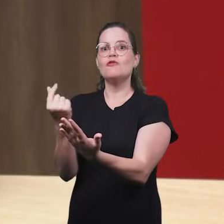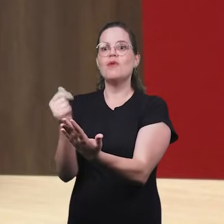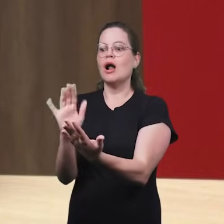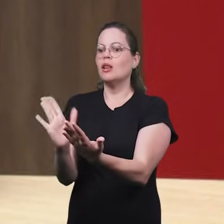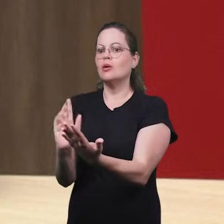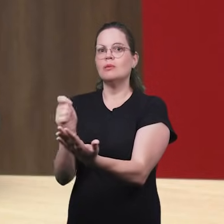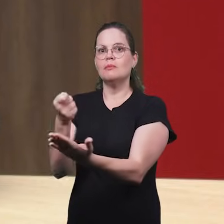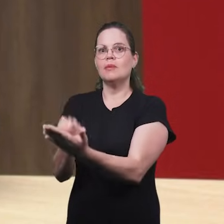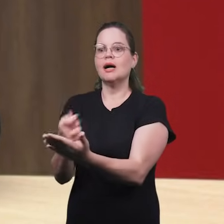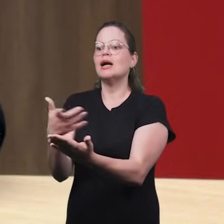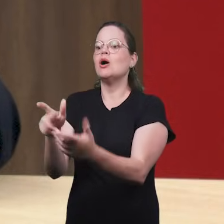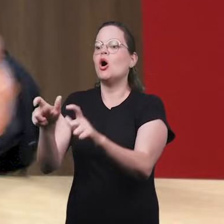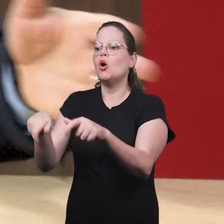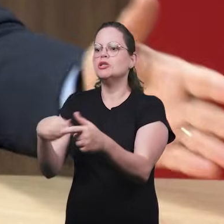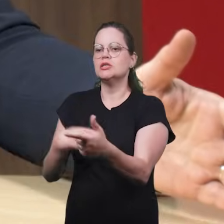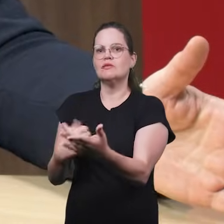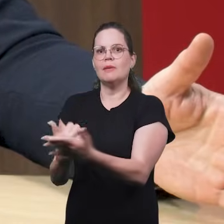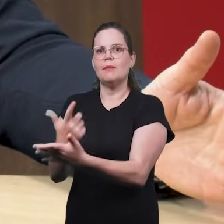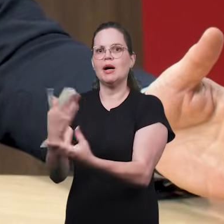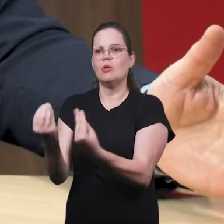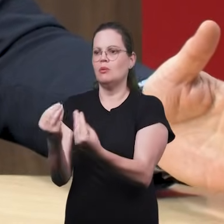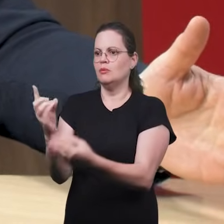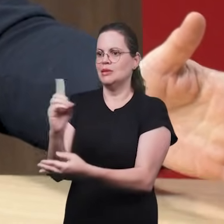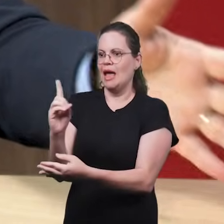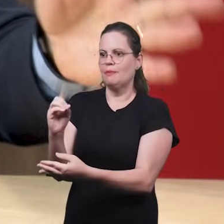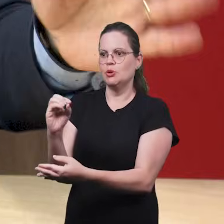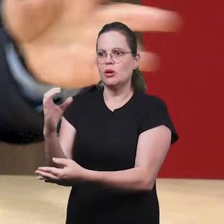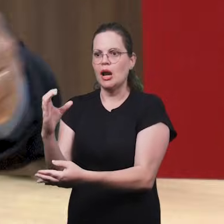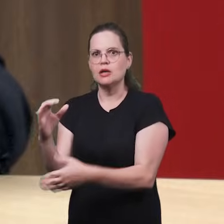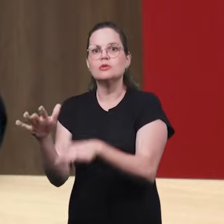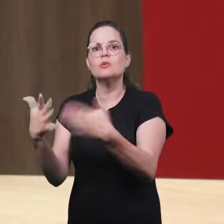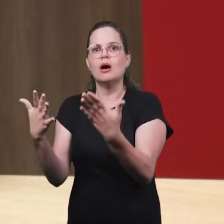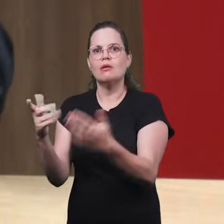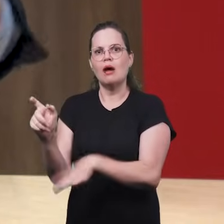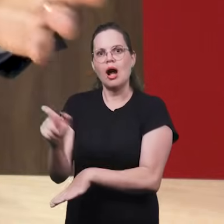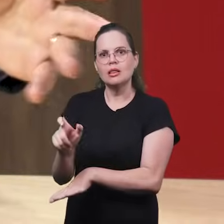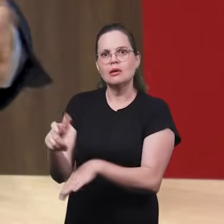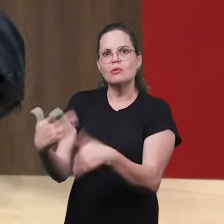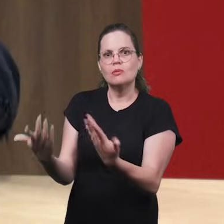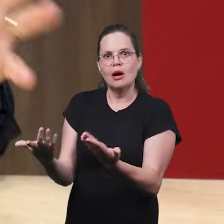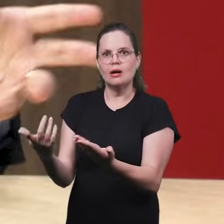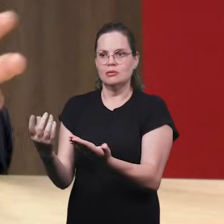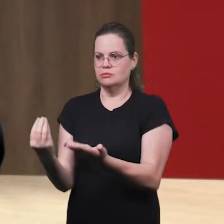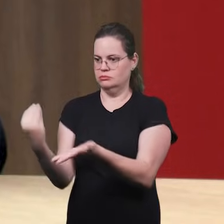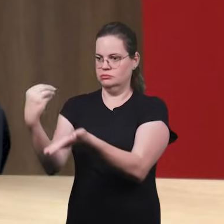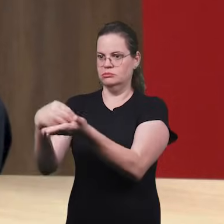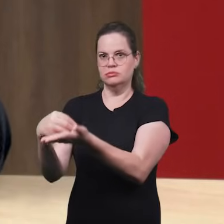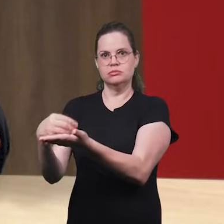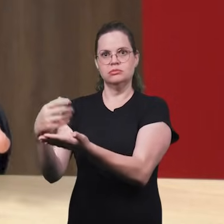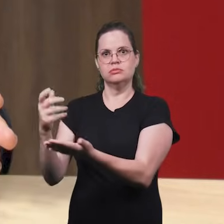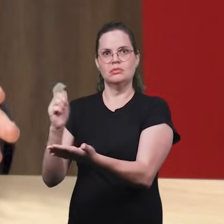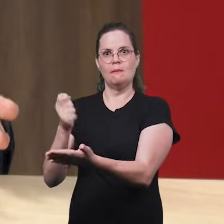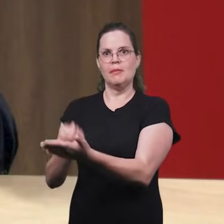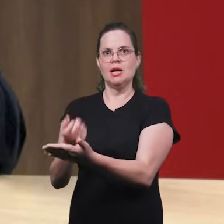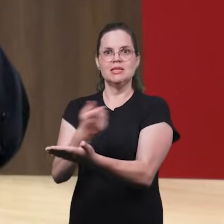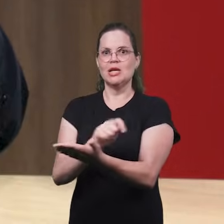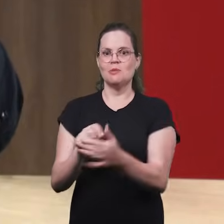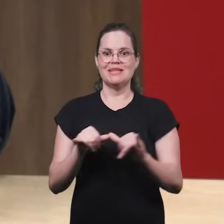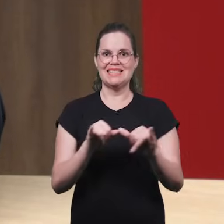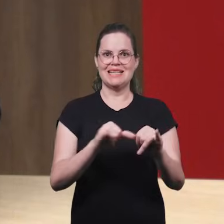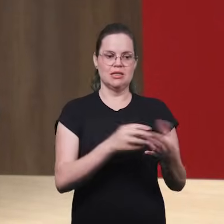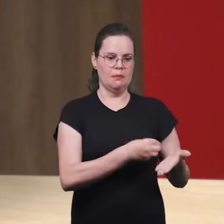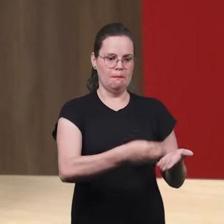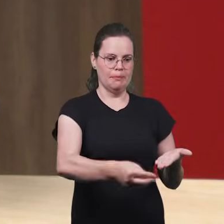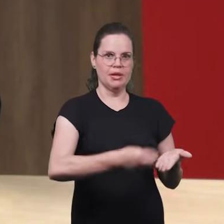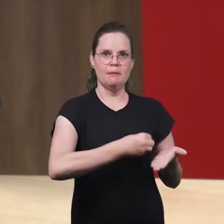direto onde você diz que quer que debite. Eu quero débito em débito, no crédito, no cartão tal, você já tem registrado, já vai debitar. Você não vai precisar mais do